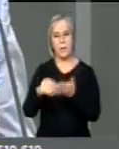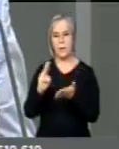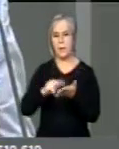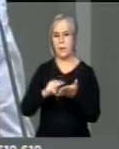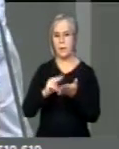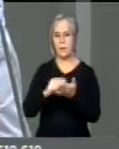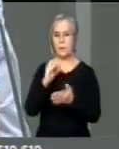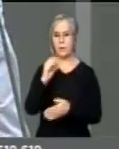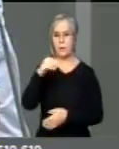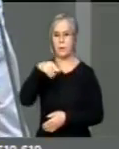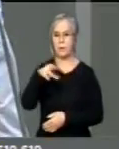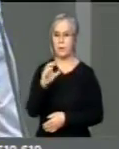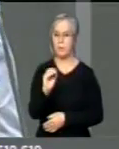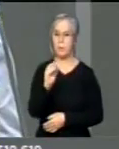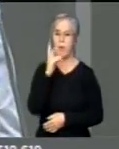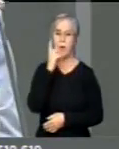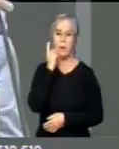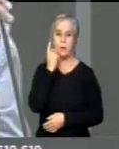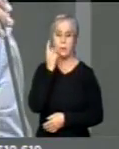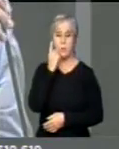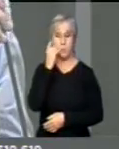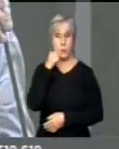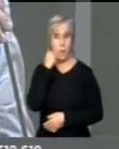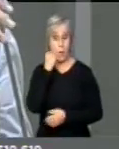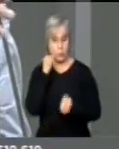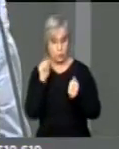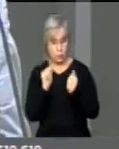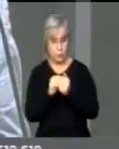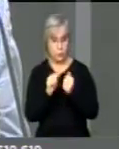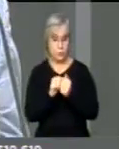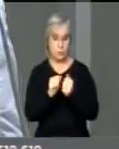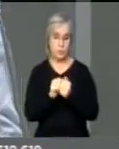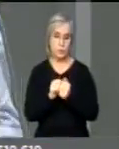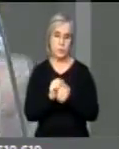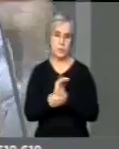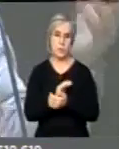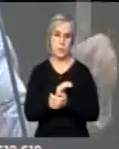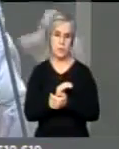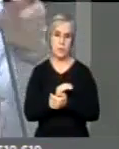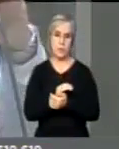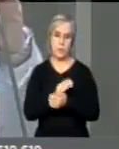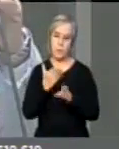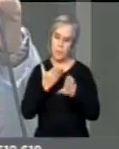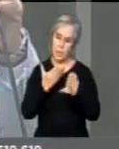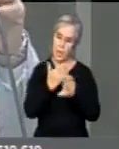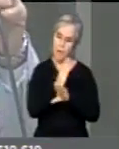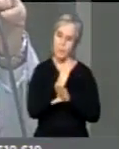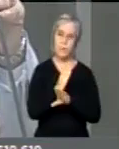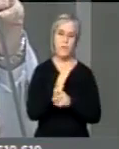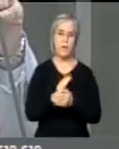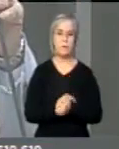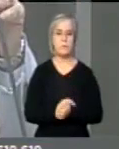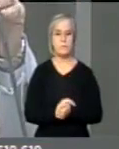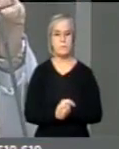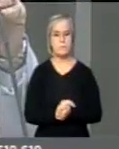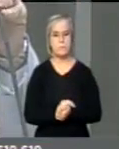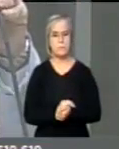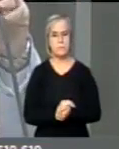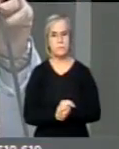CMO, deputados e senadores, que aprovaram sem destacar, sem criar qualquer